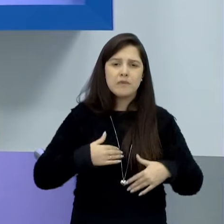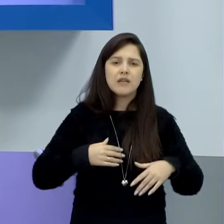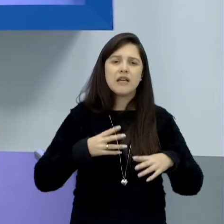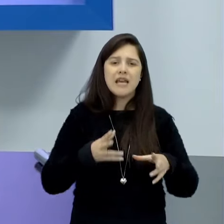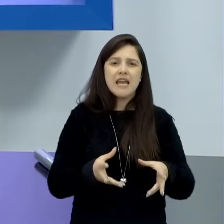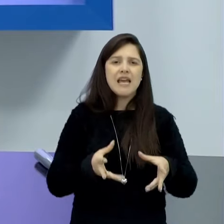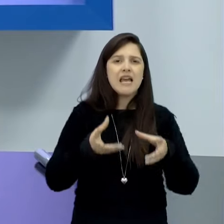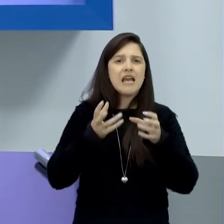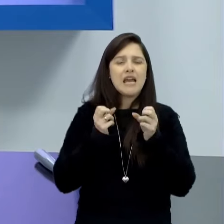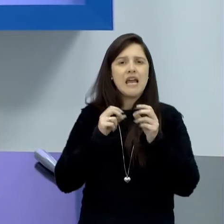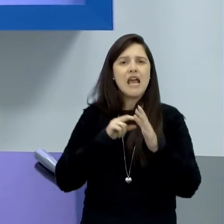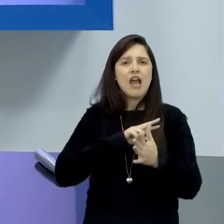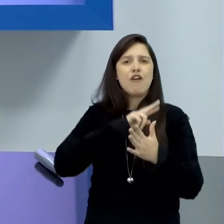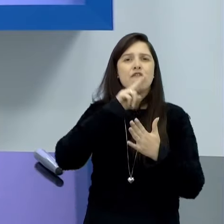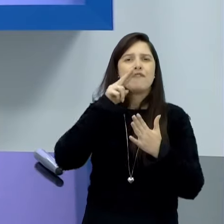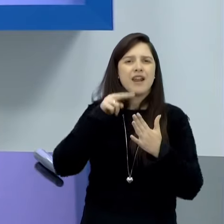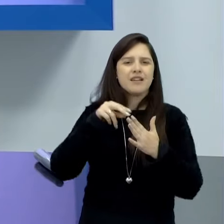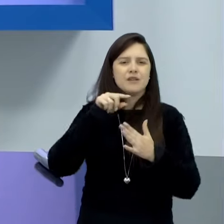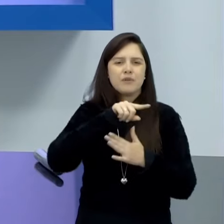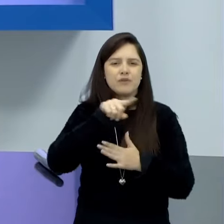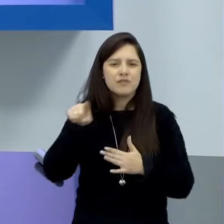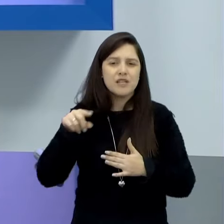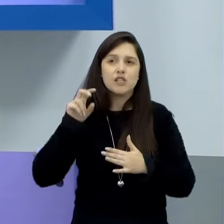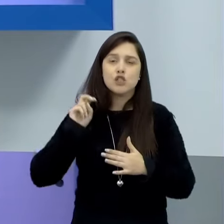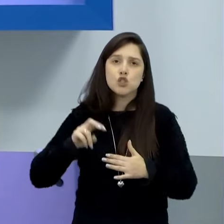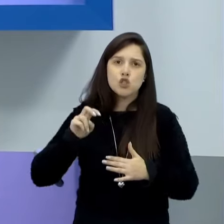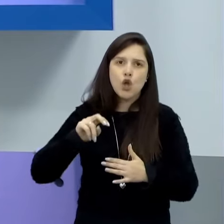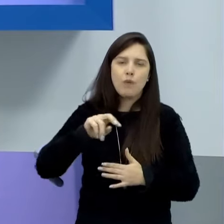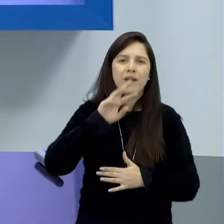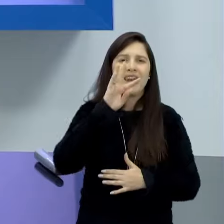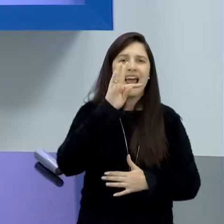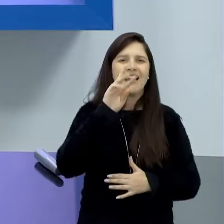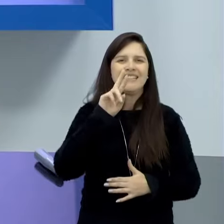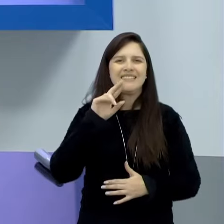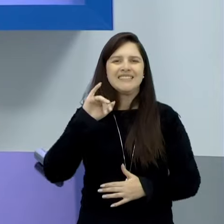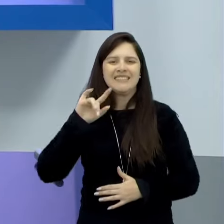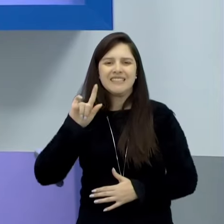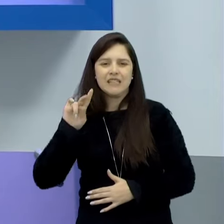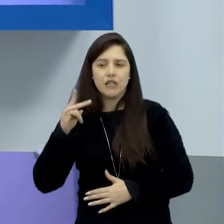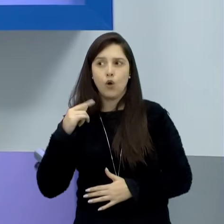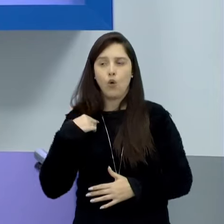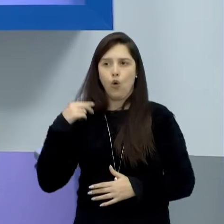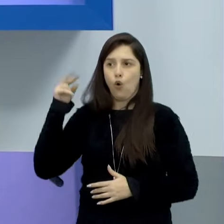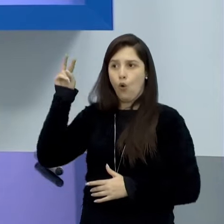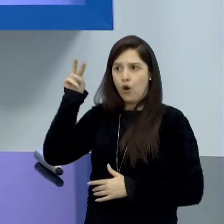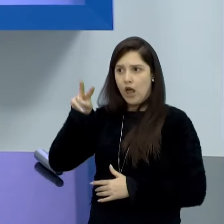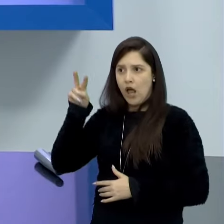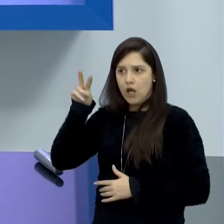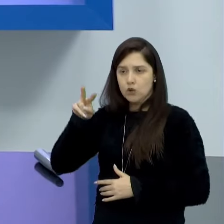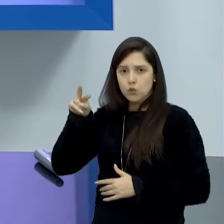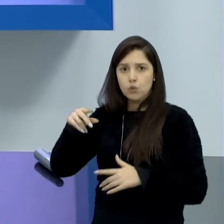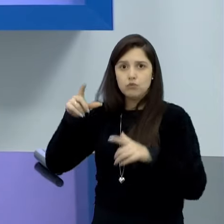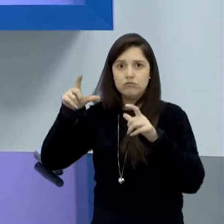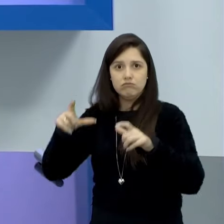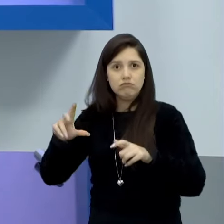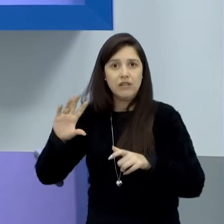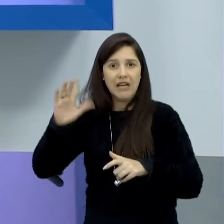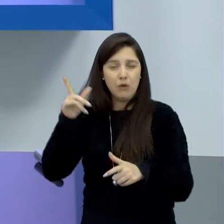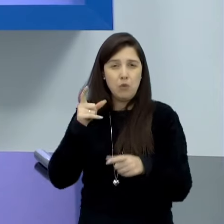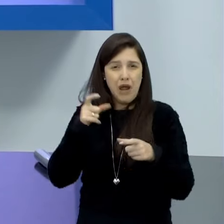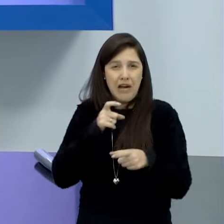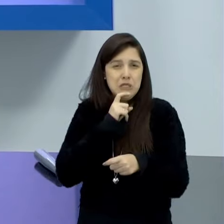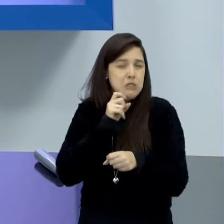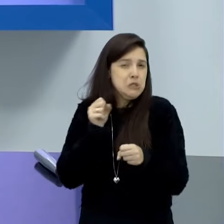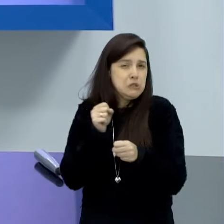servem de referência para você que está subindo na trilha. Então você sabe, olhando um determinado corpo que está congelado,